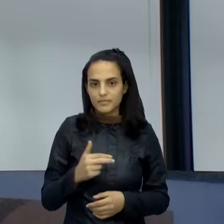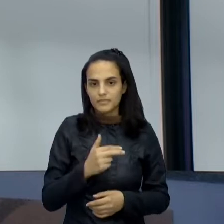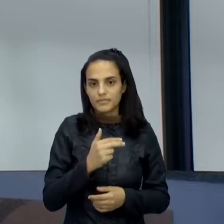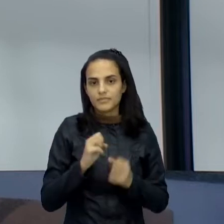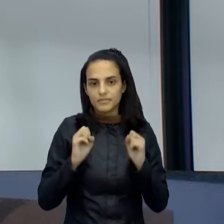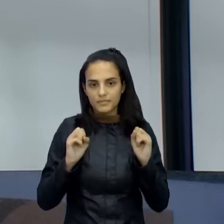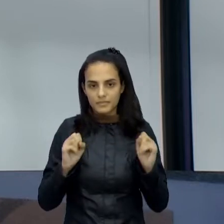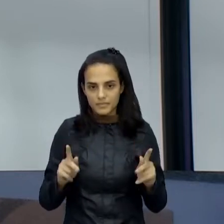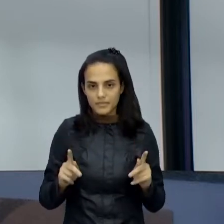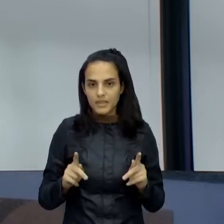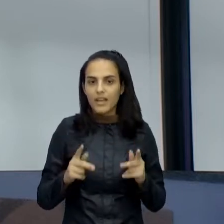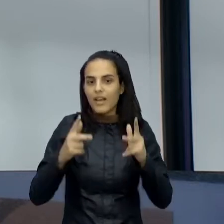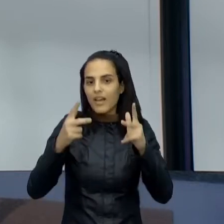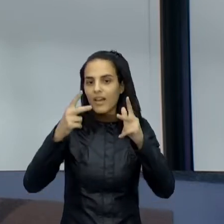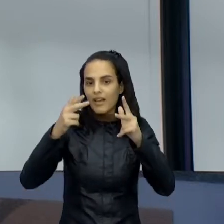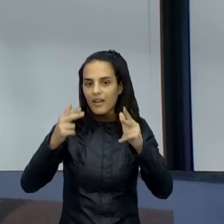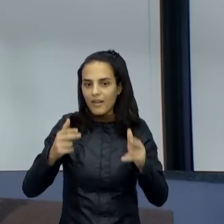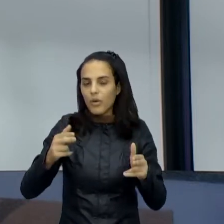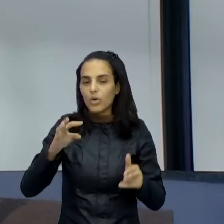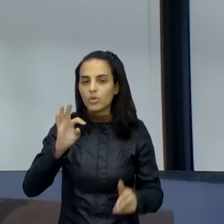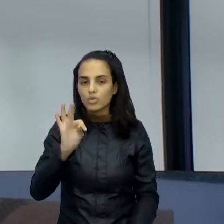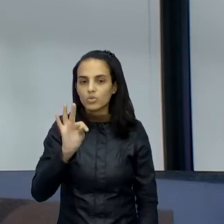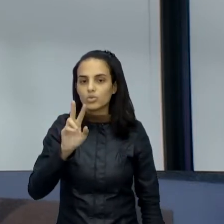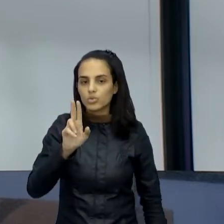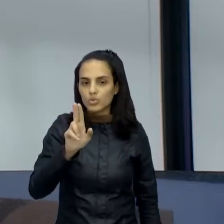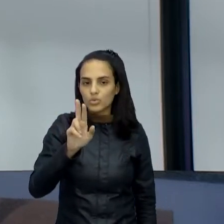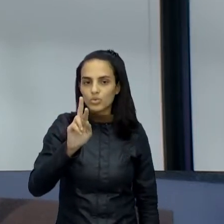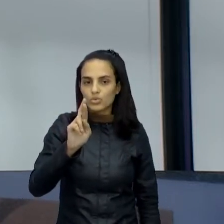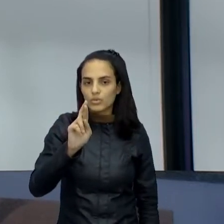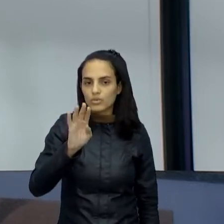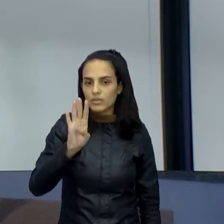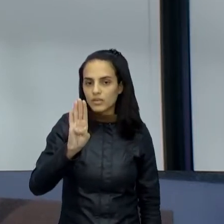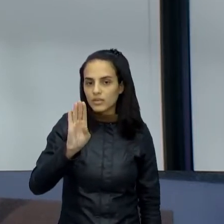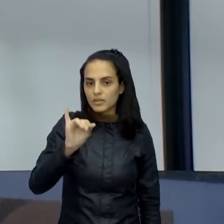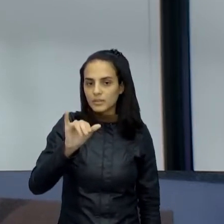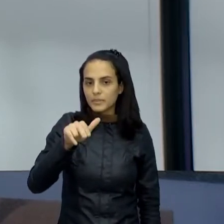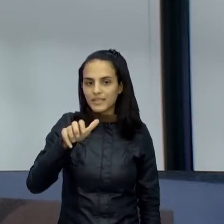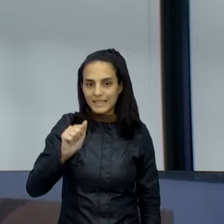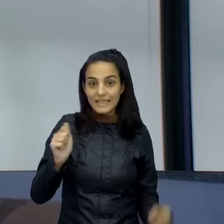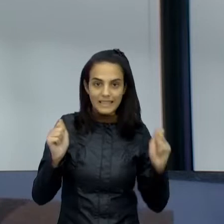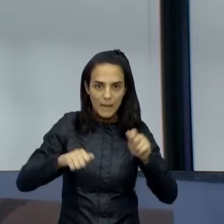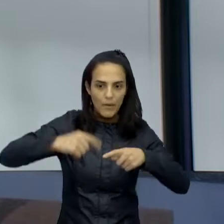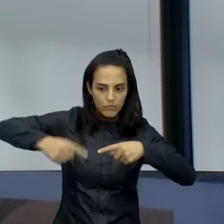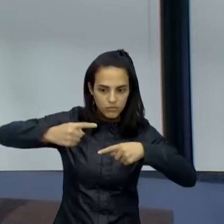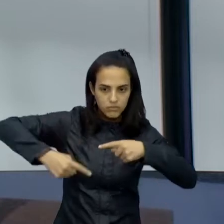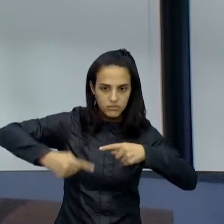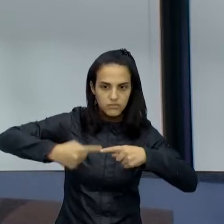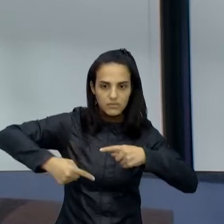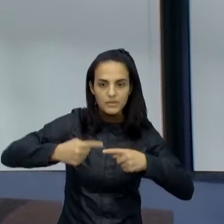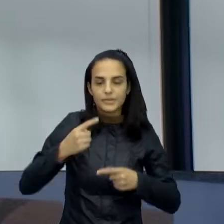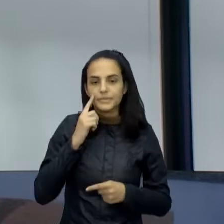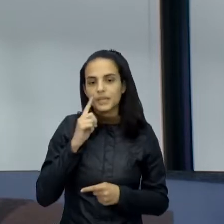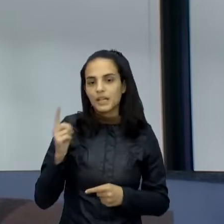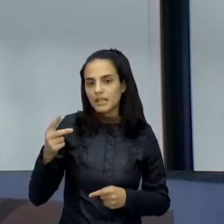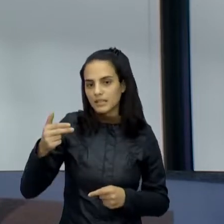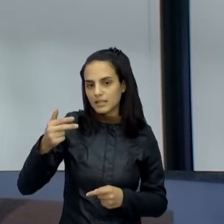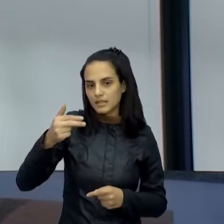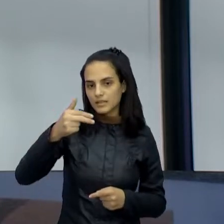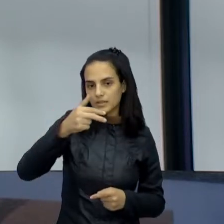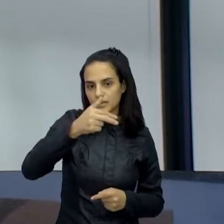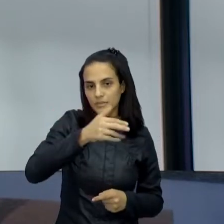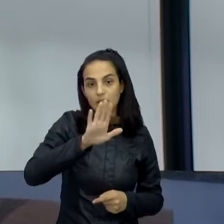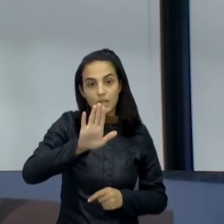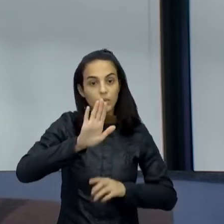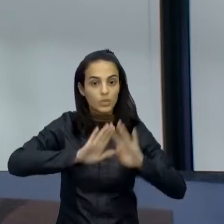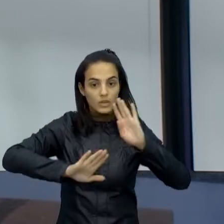turbina. Turbina é aquele esquema de pás, né? Que podem girar, tá bom? E aí com uma tesoura você corta, só que cuidado,